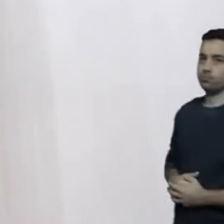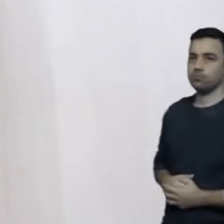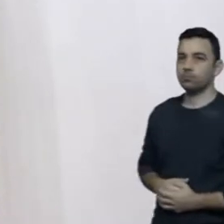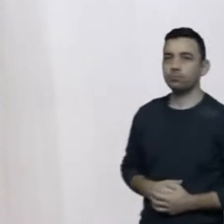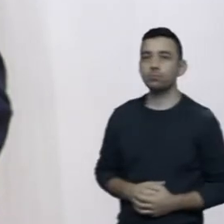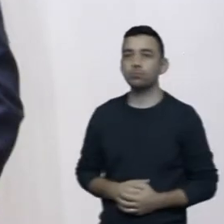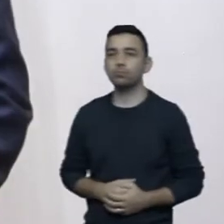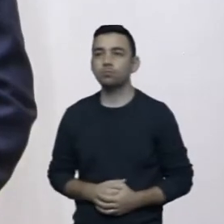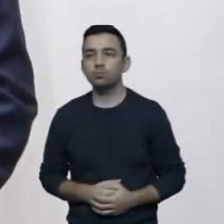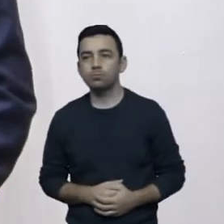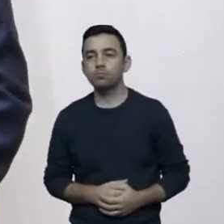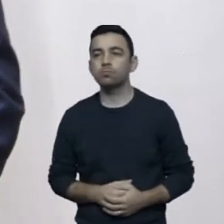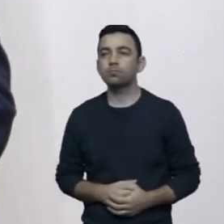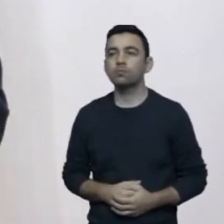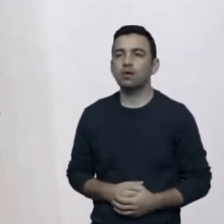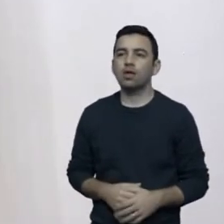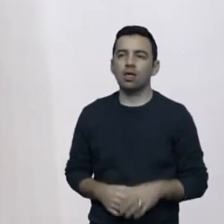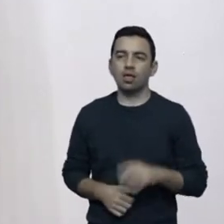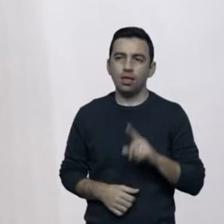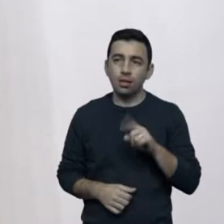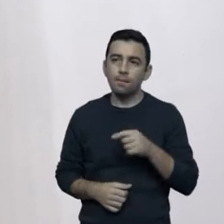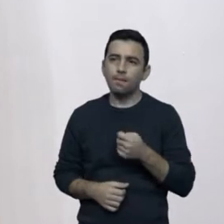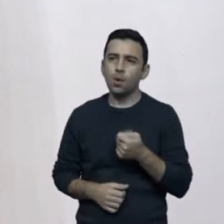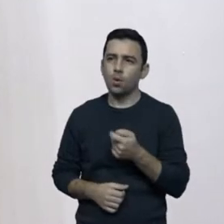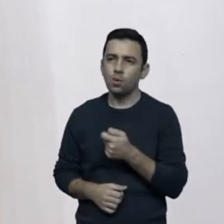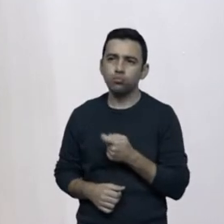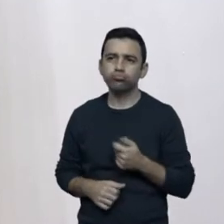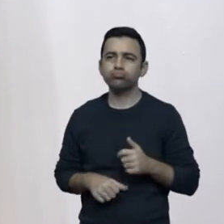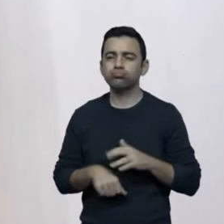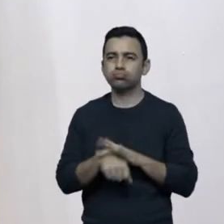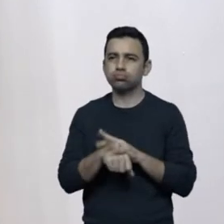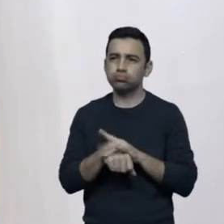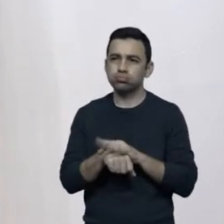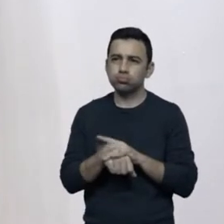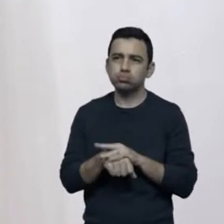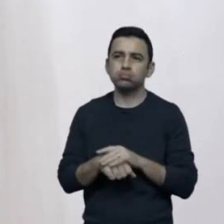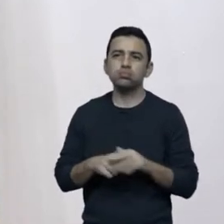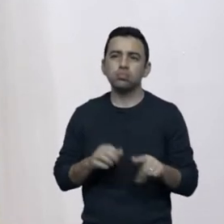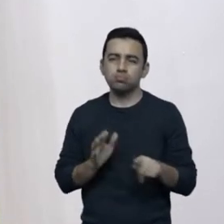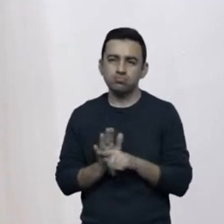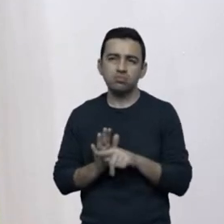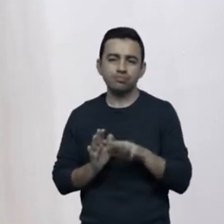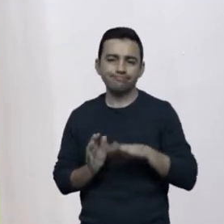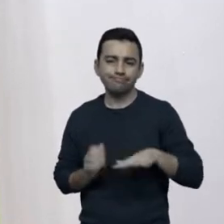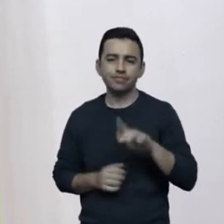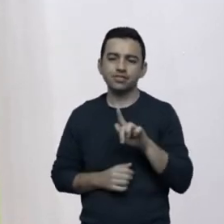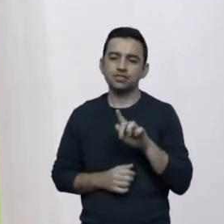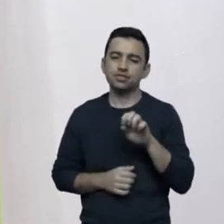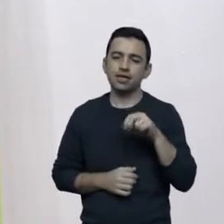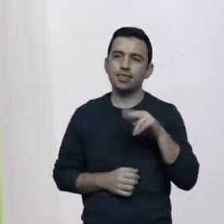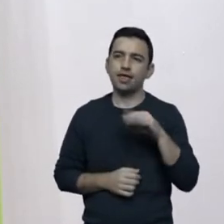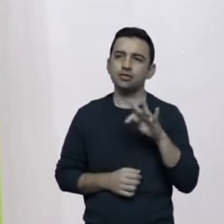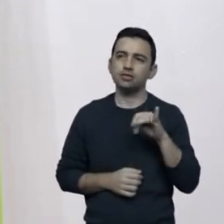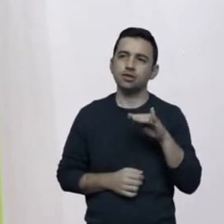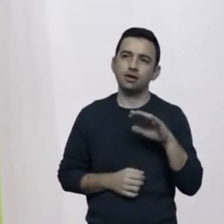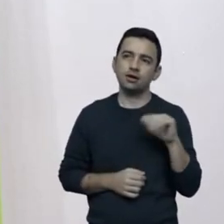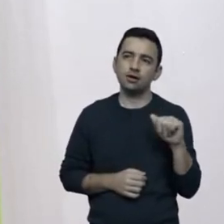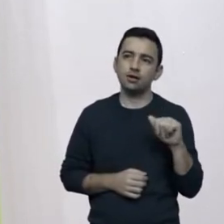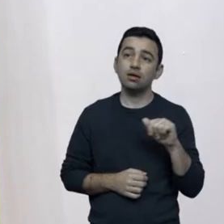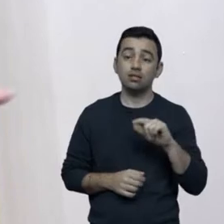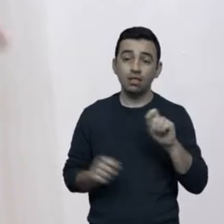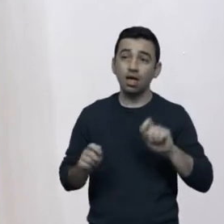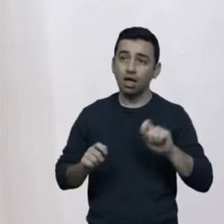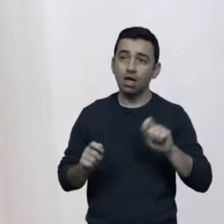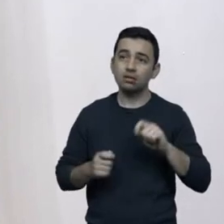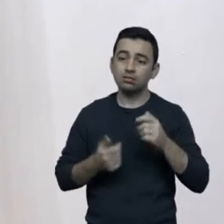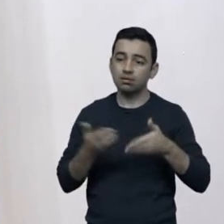né? Nós temos aí em torno de 6 mil doenças genéticas cadastradas, que tem tratamento. Eu